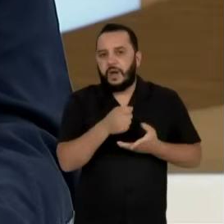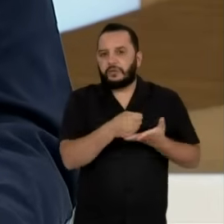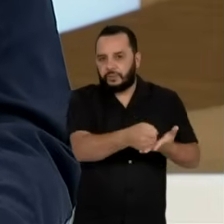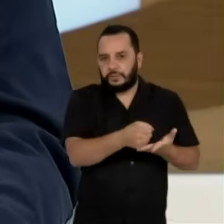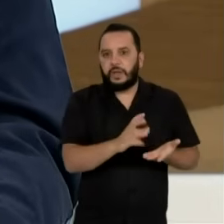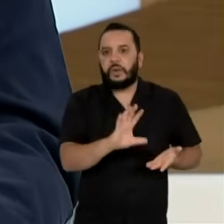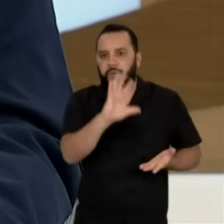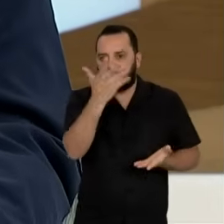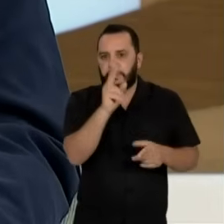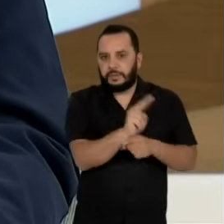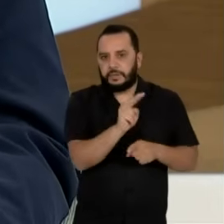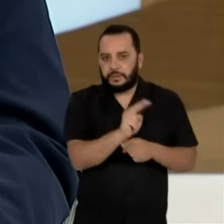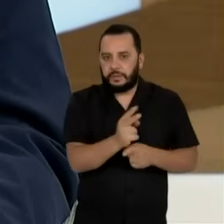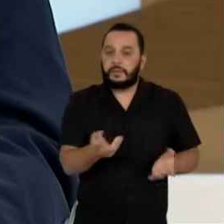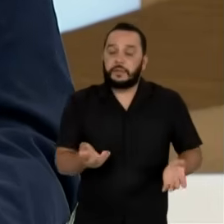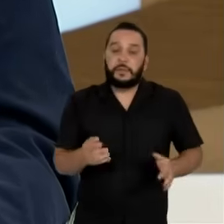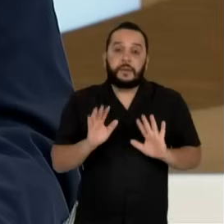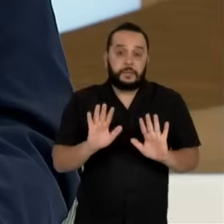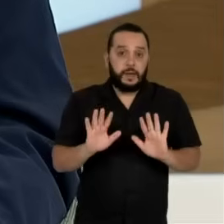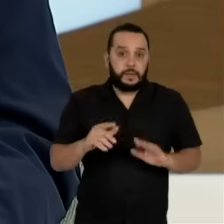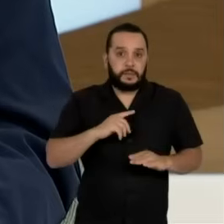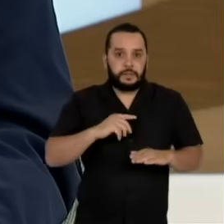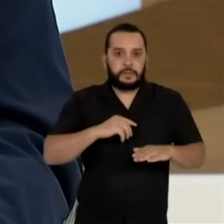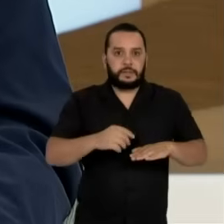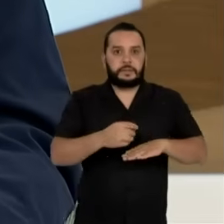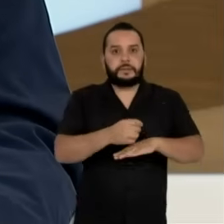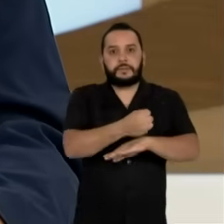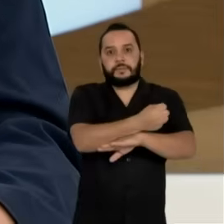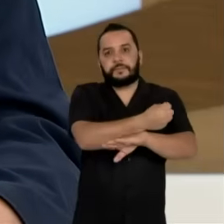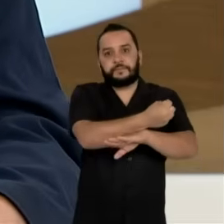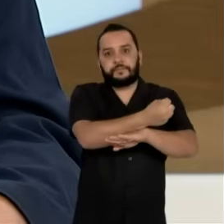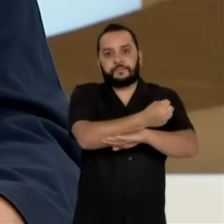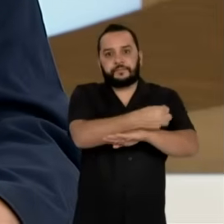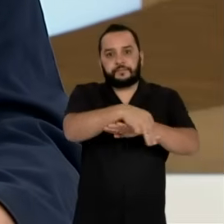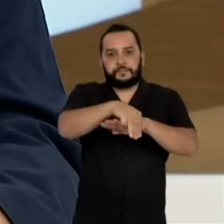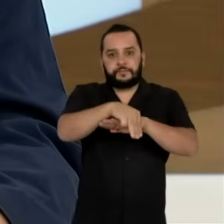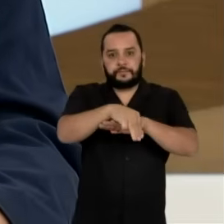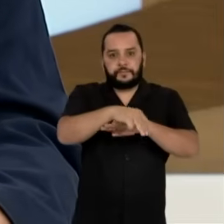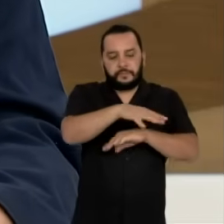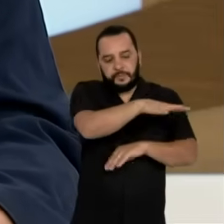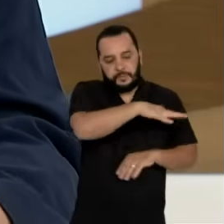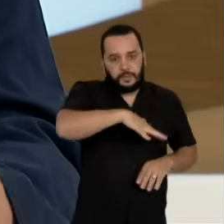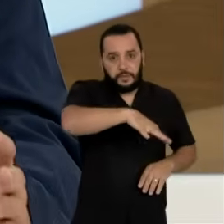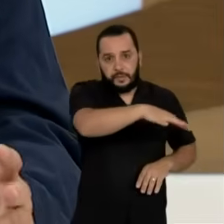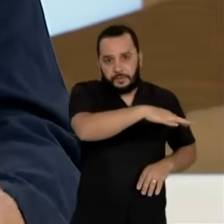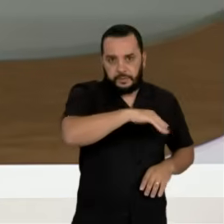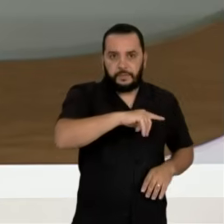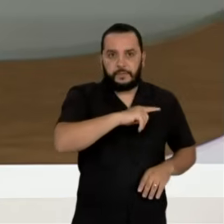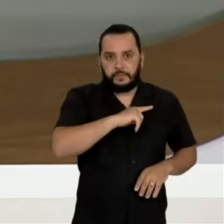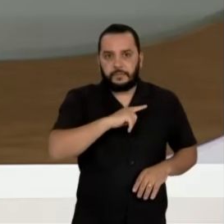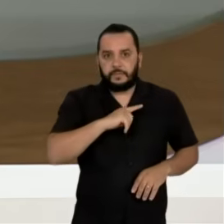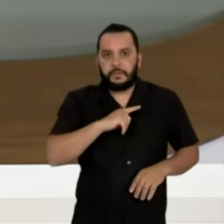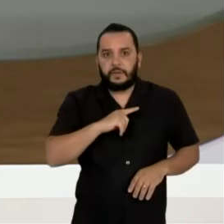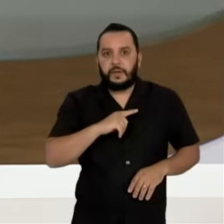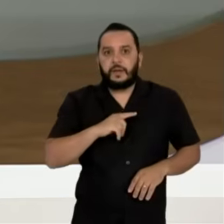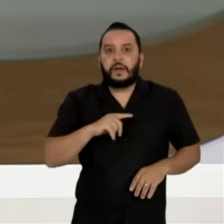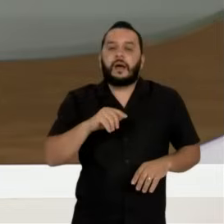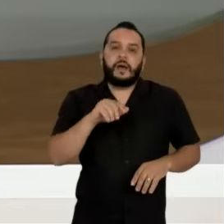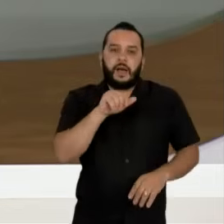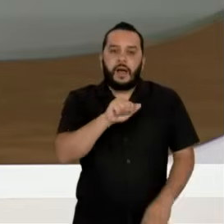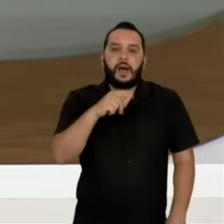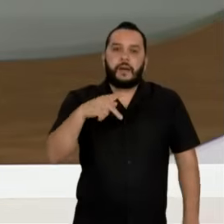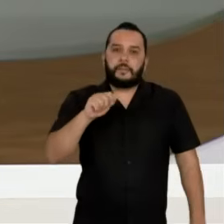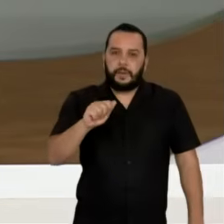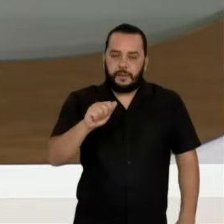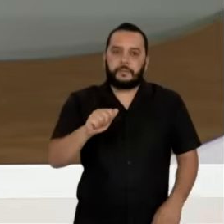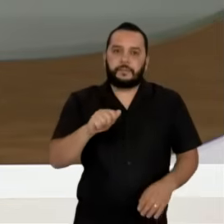Então, nesta área não, mas Alter do Chão é uma APA. Essa APA, Alter do Chão explodiu. Vou pedir para o senhor explicar o que é a APA, a